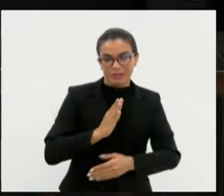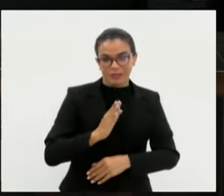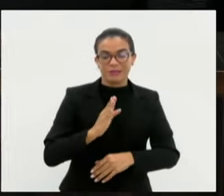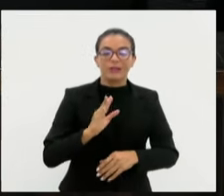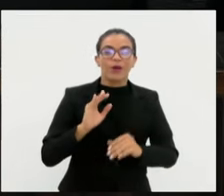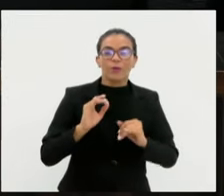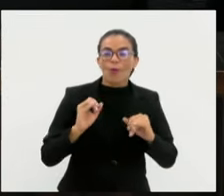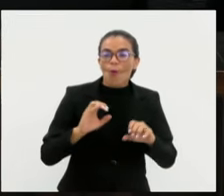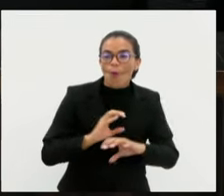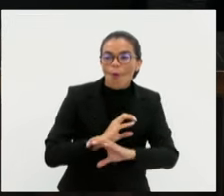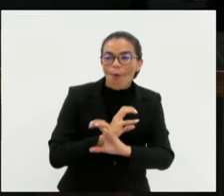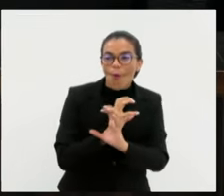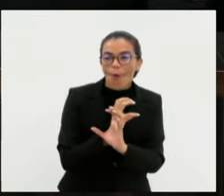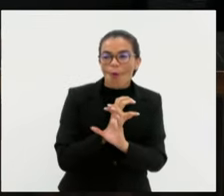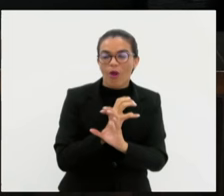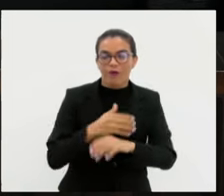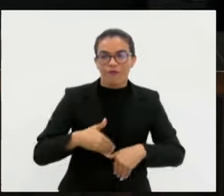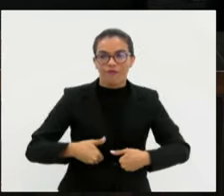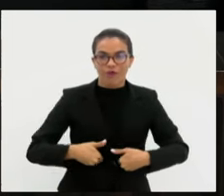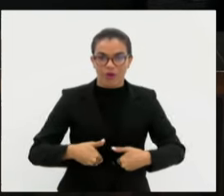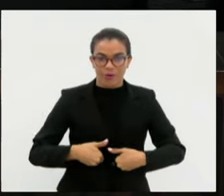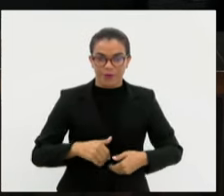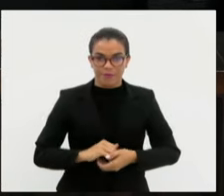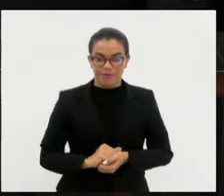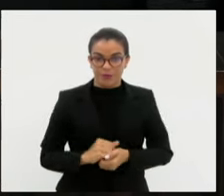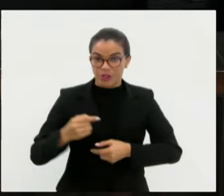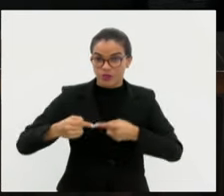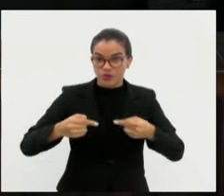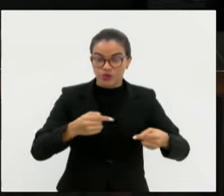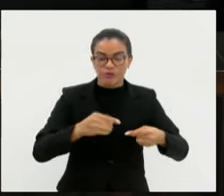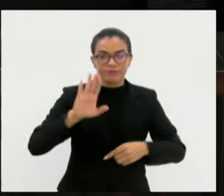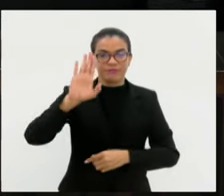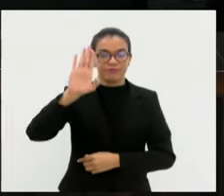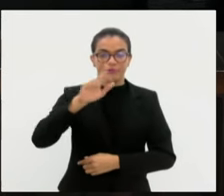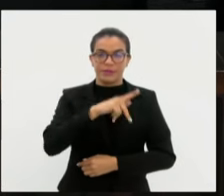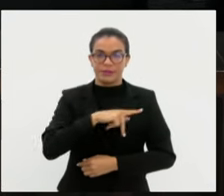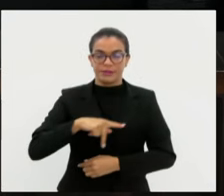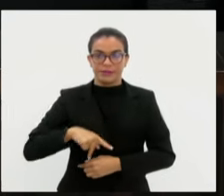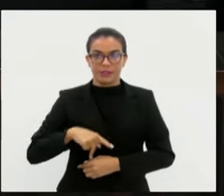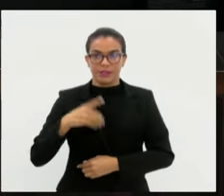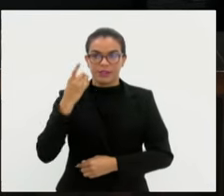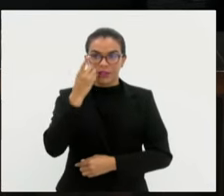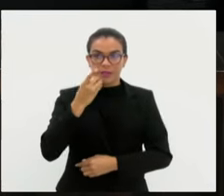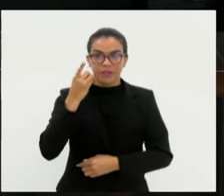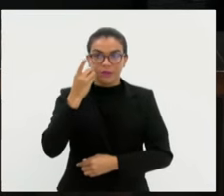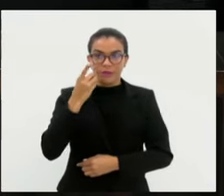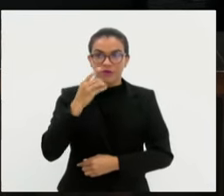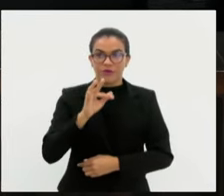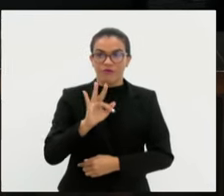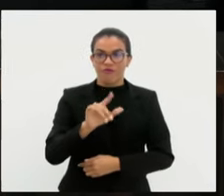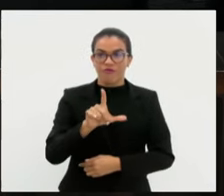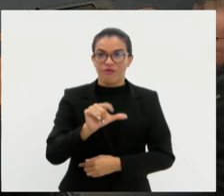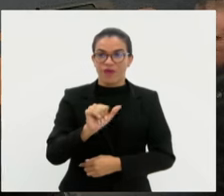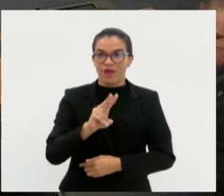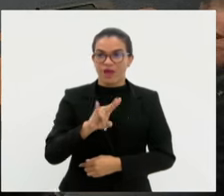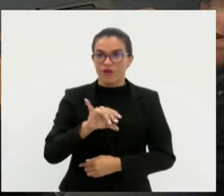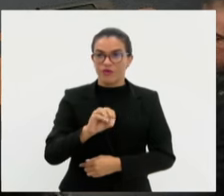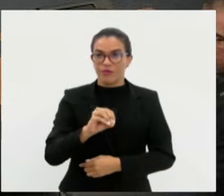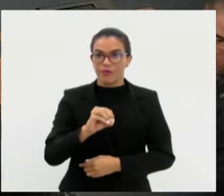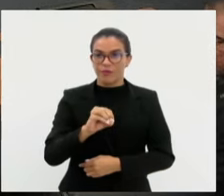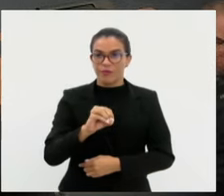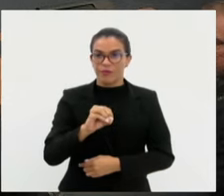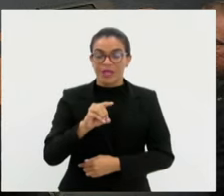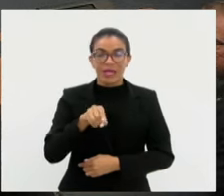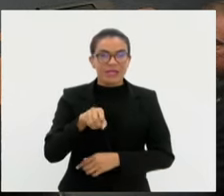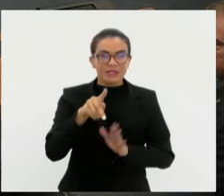Rio de Janeiro. Em discussão. Não havendo... Senhor presidente. Deputado Flávio Serafini, por favor. Senhor presidente, se eu não me engano,